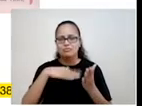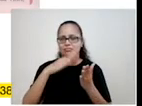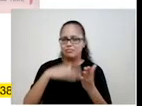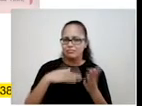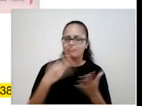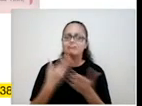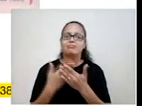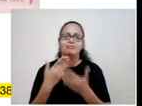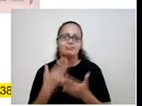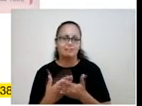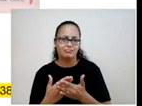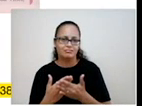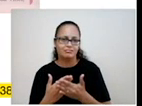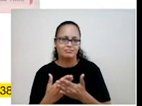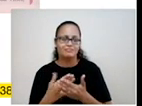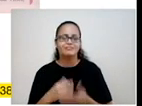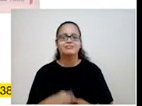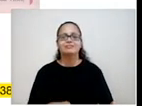estudiosos, inventores,